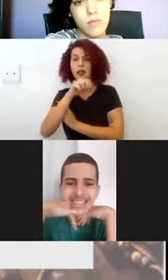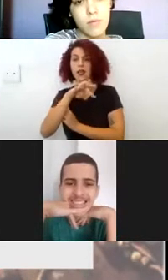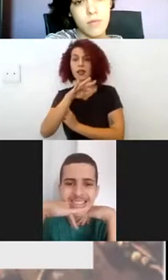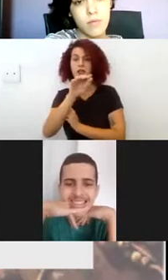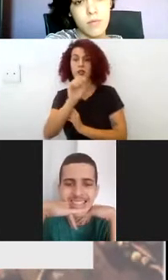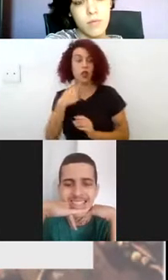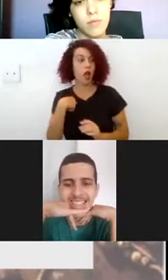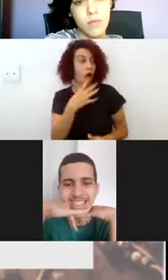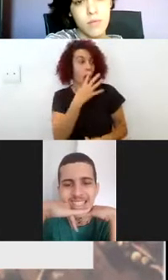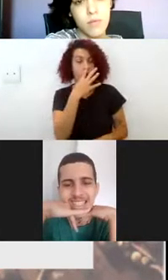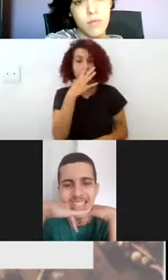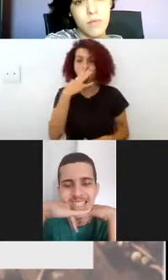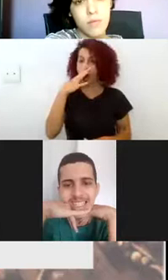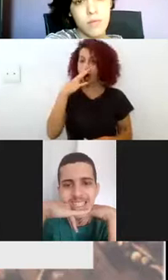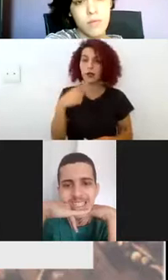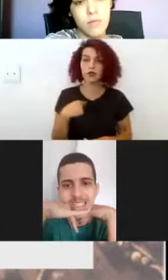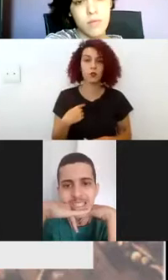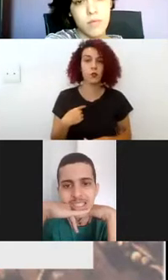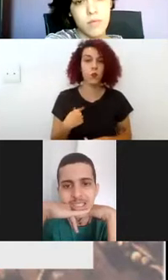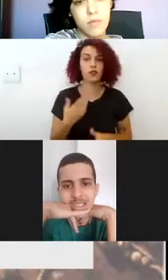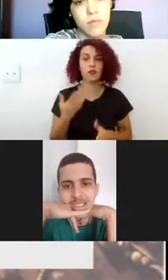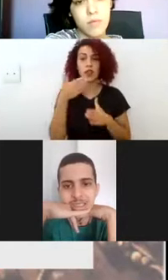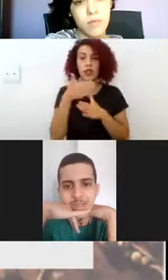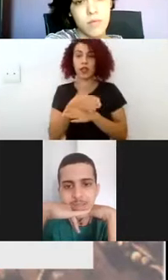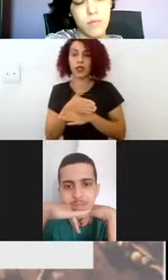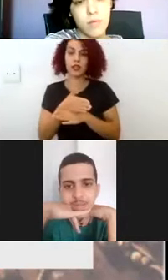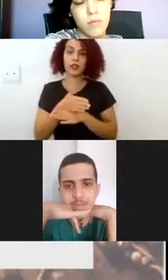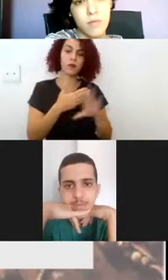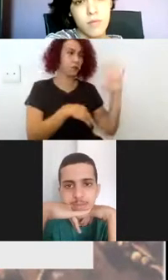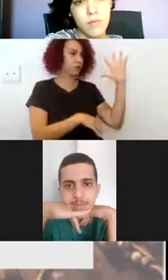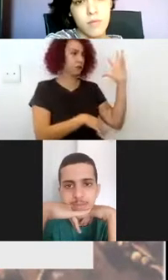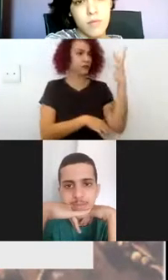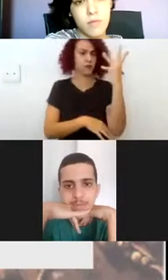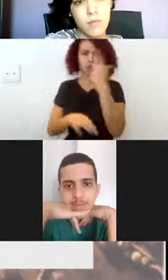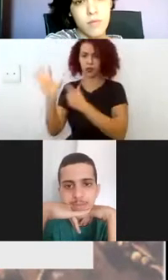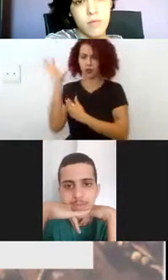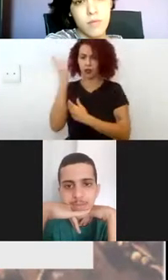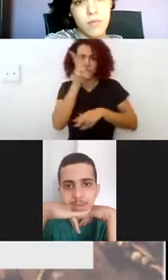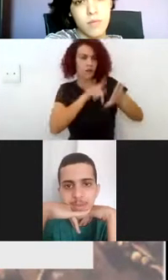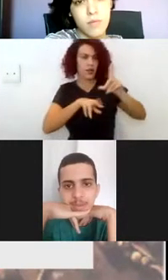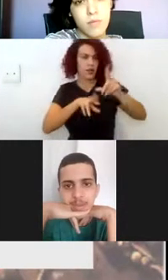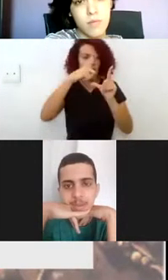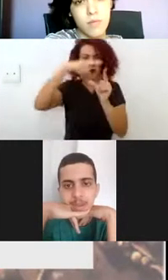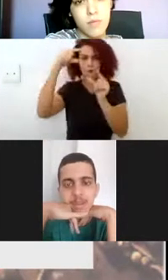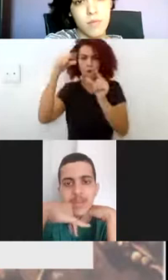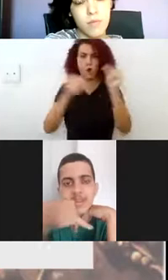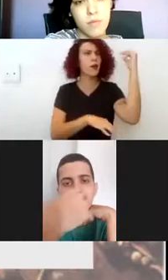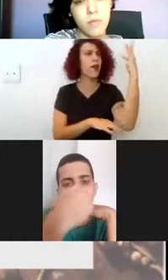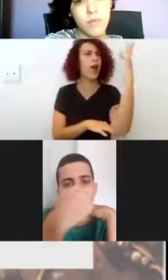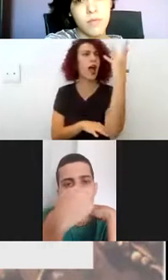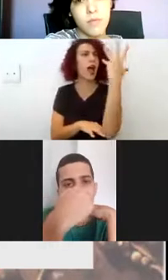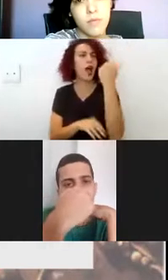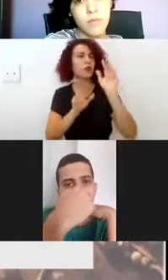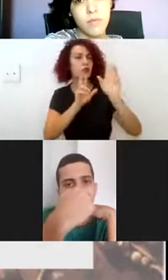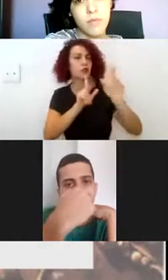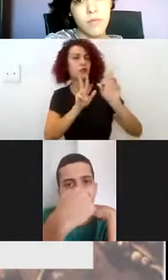ainda tem alguns lugares e eu acho incrível você entrar na Mata Atlântica e você vê a variedade de folhas de árvores é um